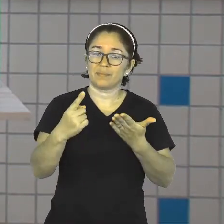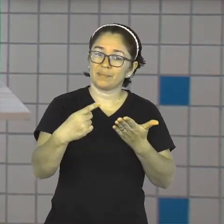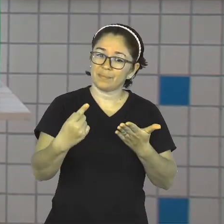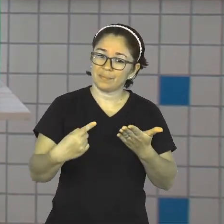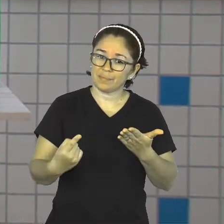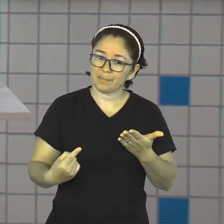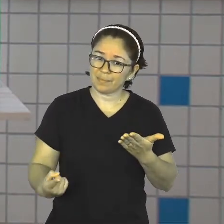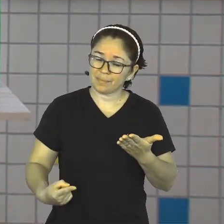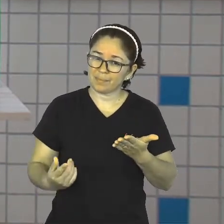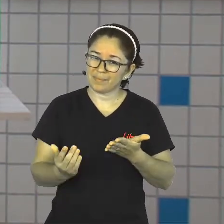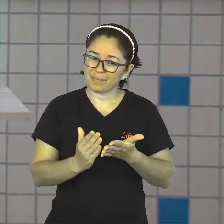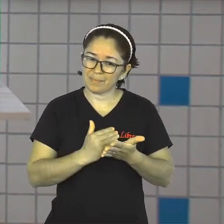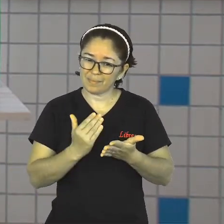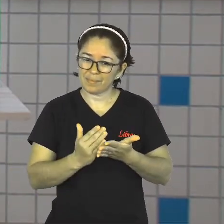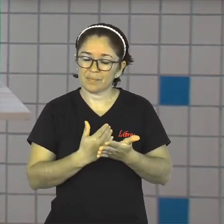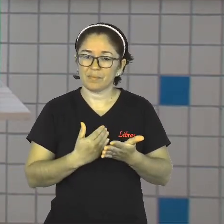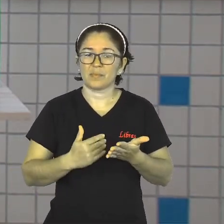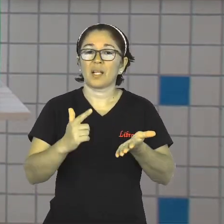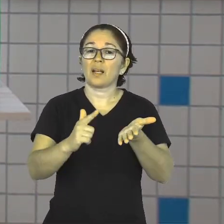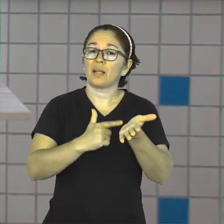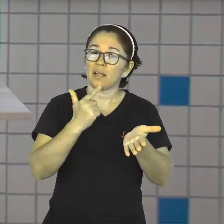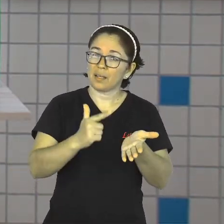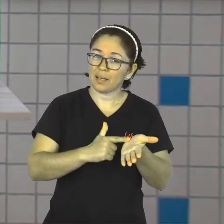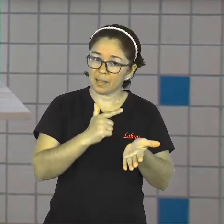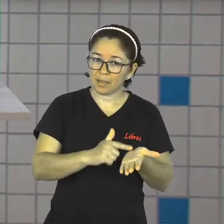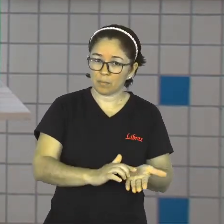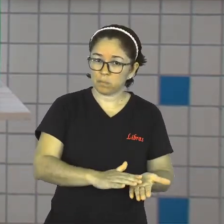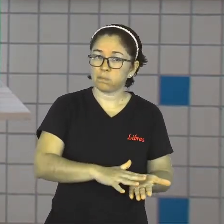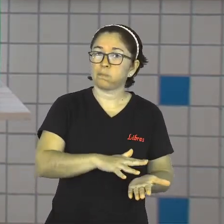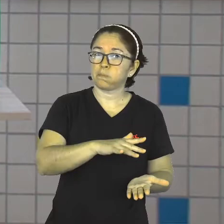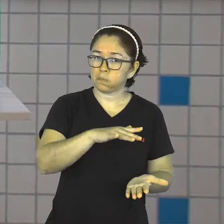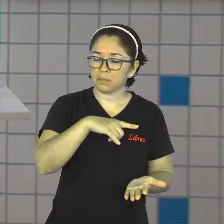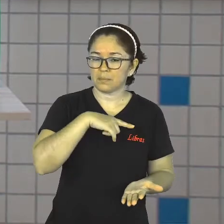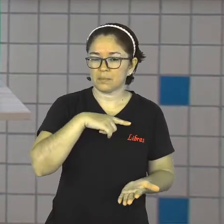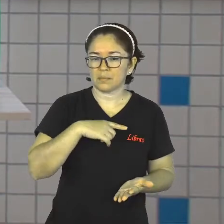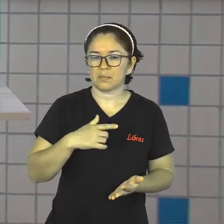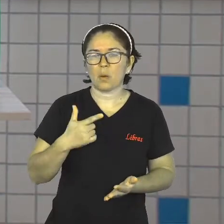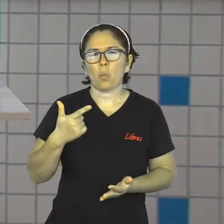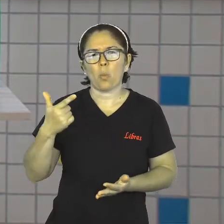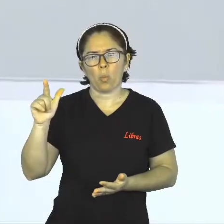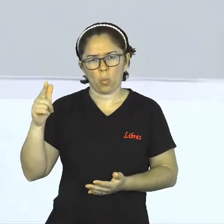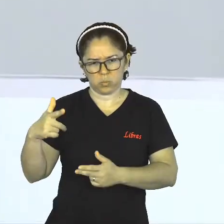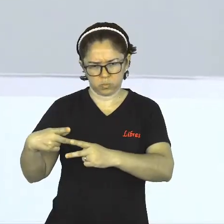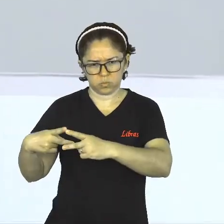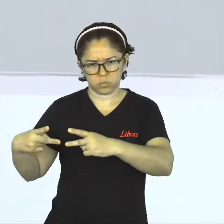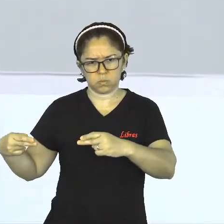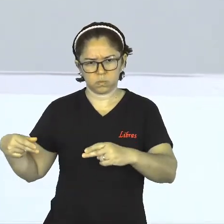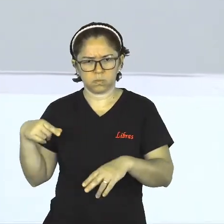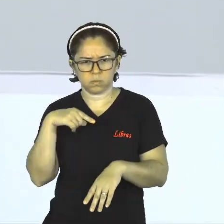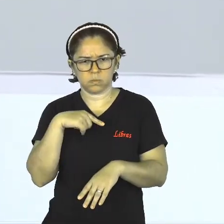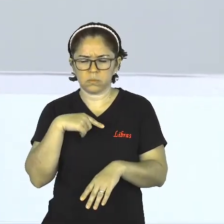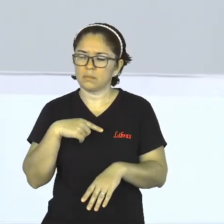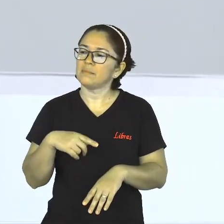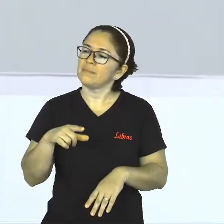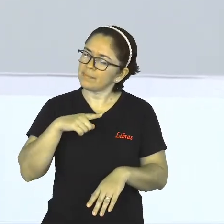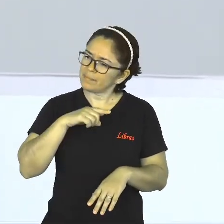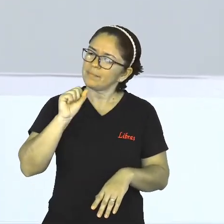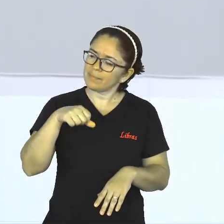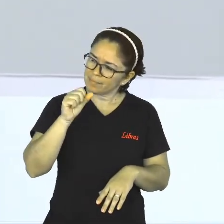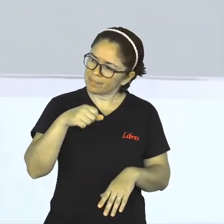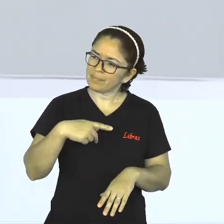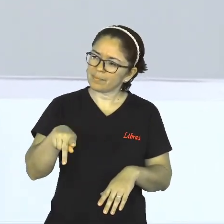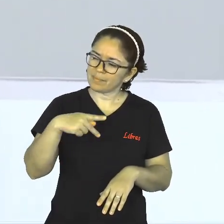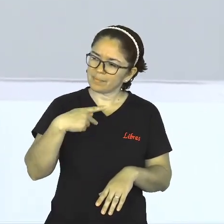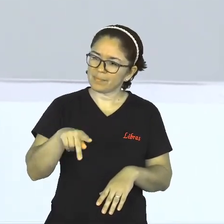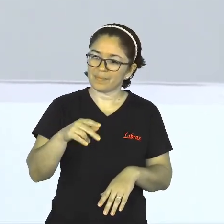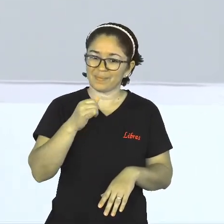caderno e alguns livros. Tem mais alguma coisa? Tem sim, professora. Eu e